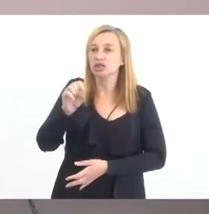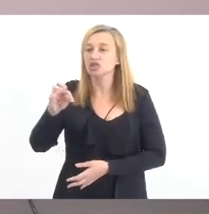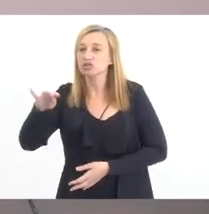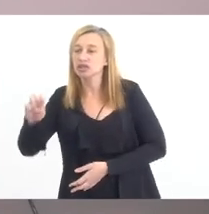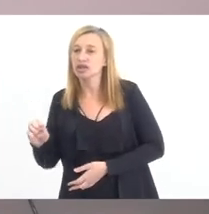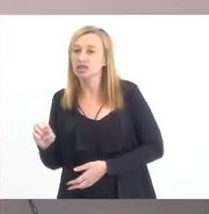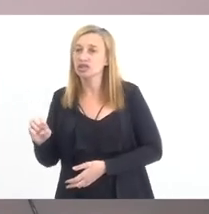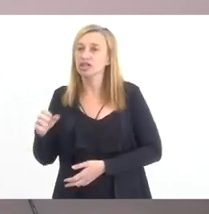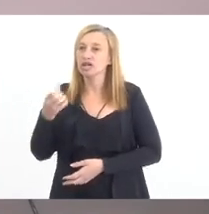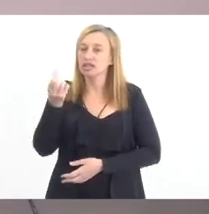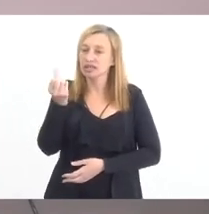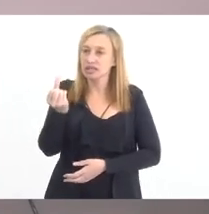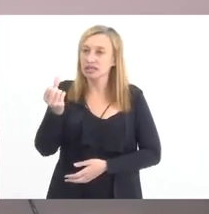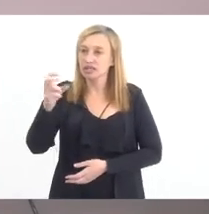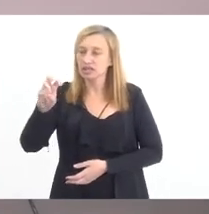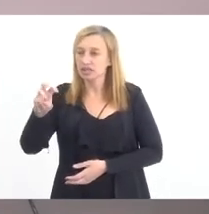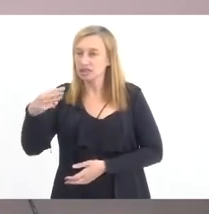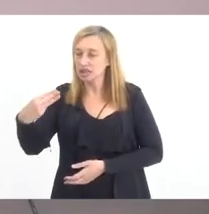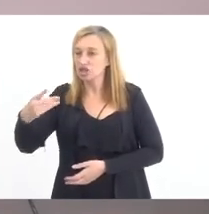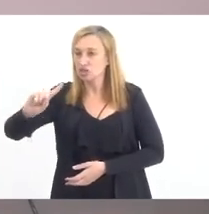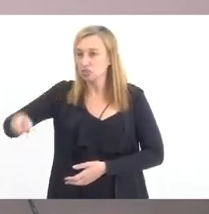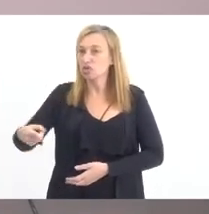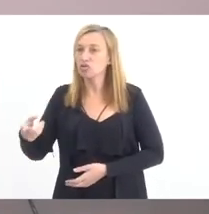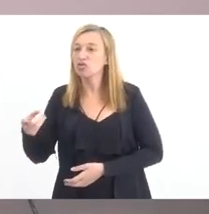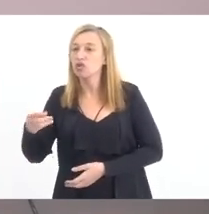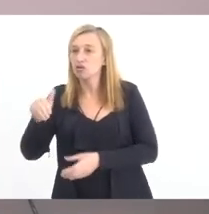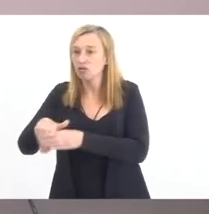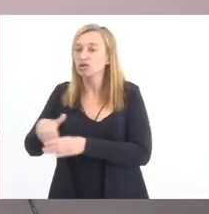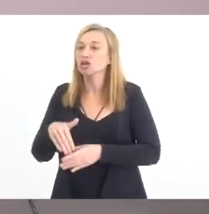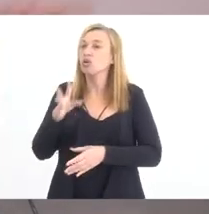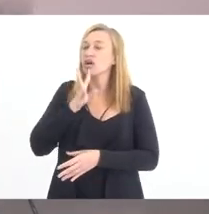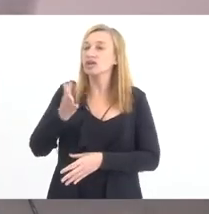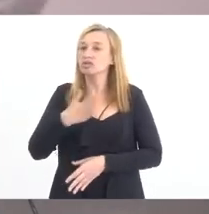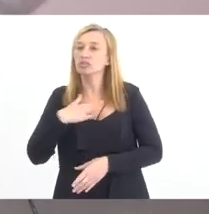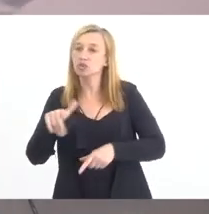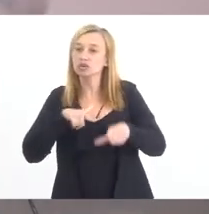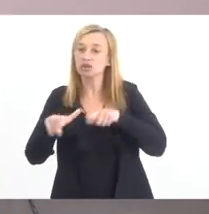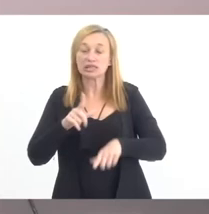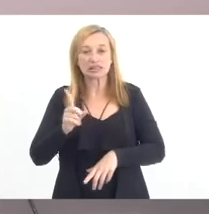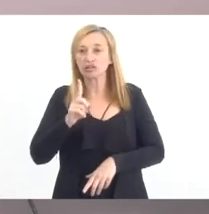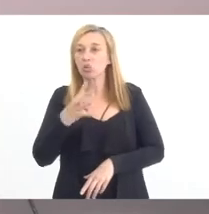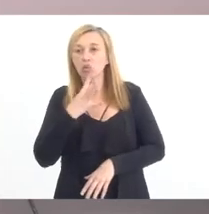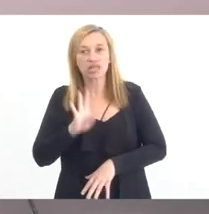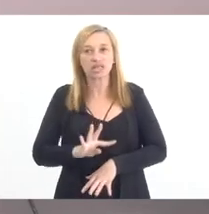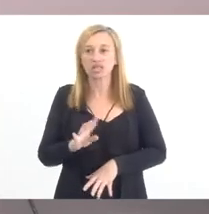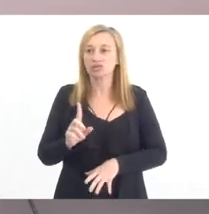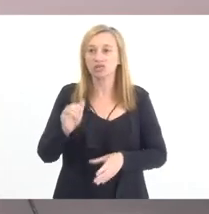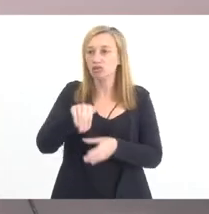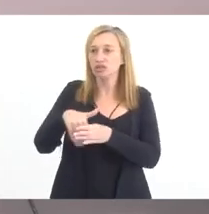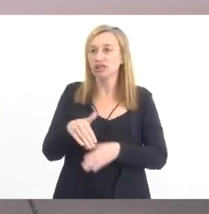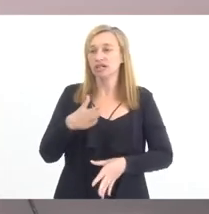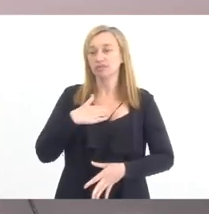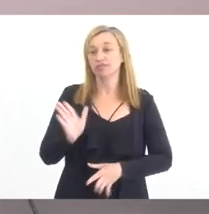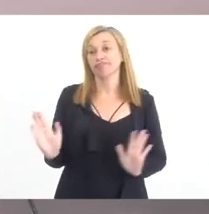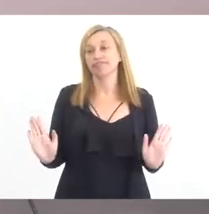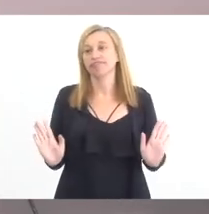mil votos. Significa que o povo da Zona Oeste reconhece o meu trabalho. Se não reconhecesse, não votaria na deputada